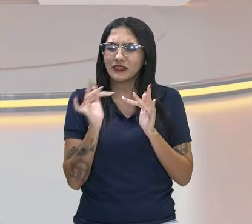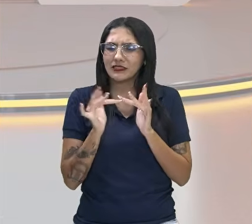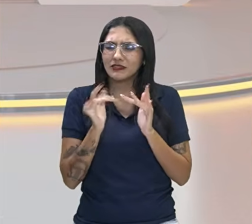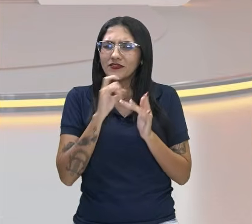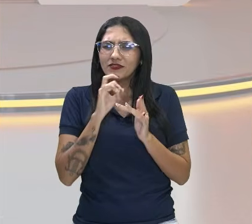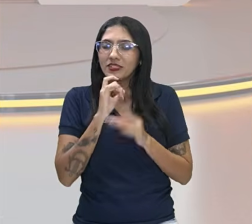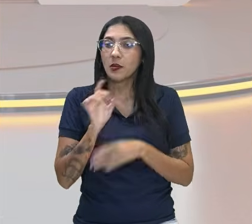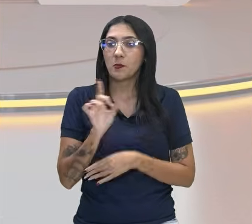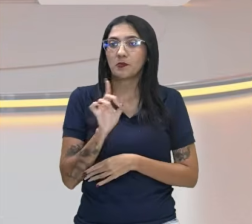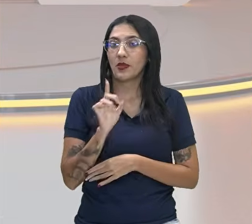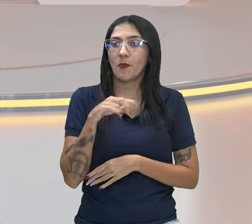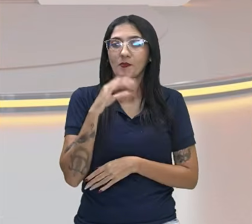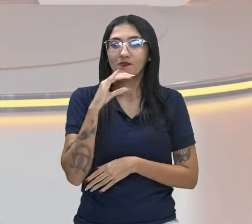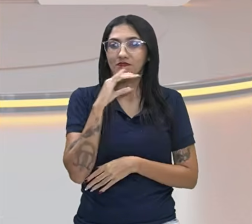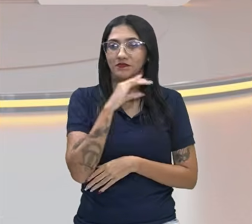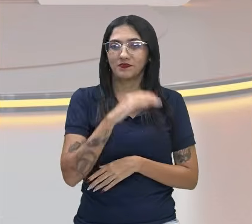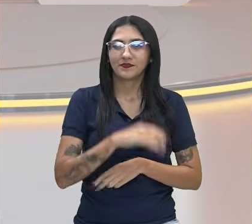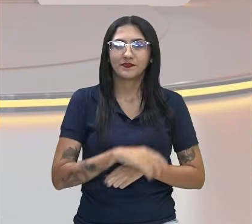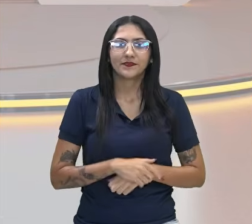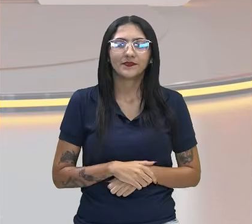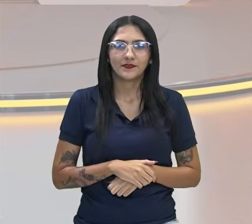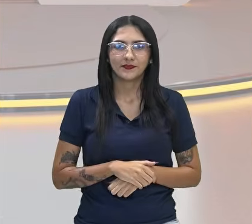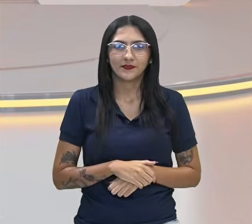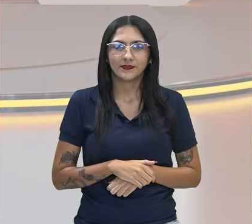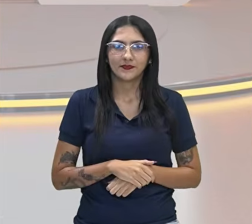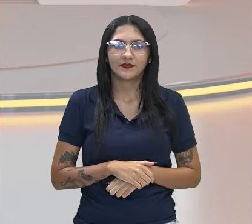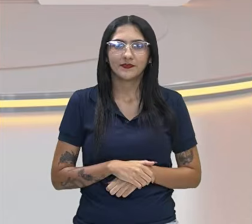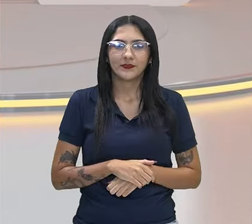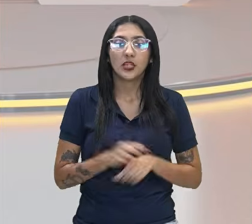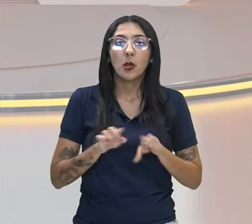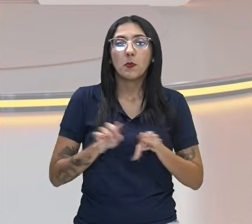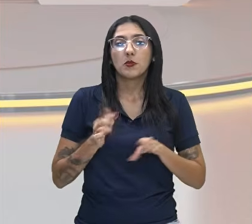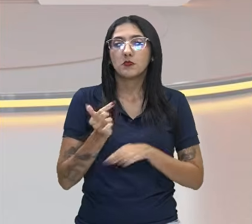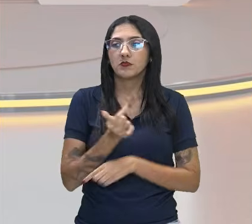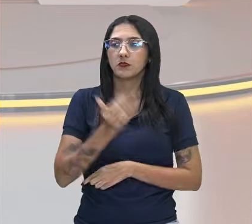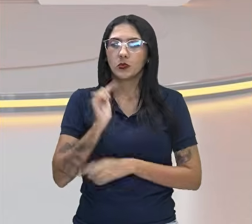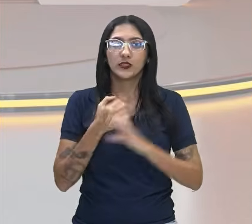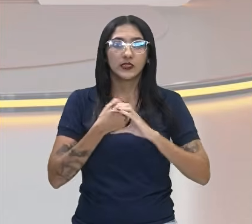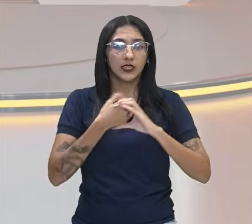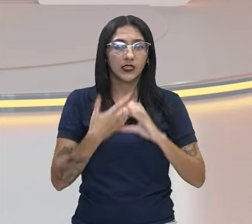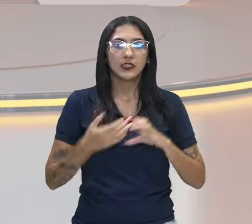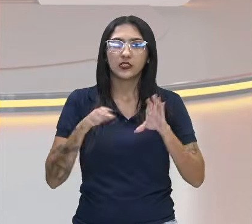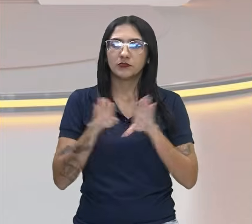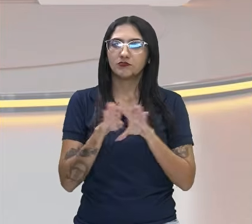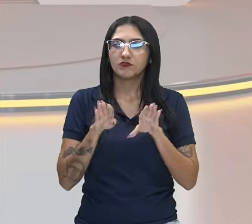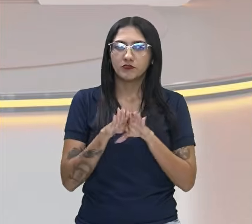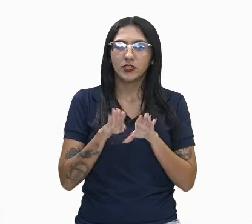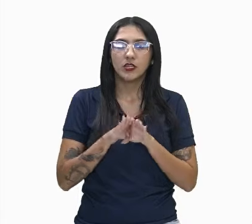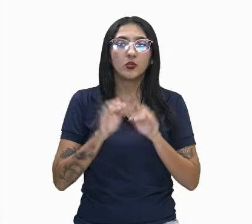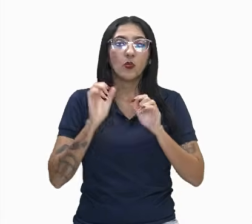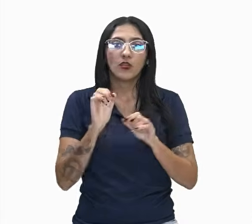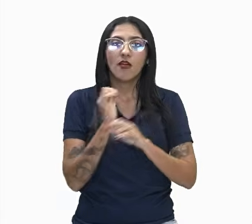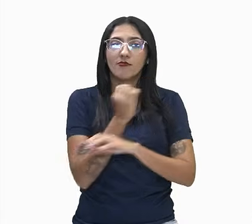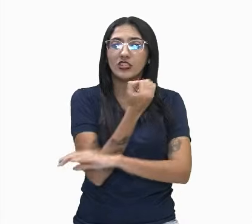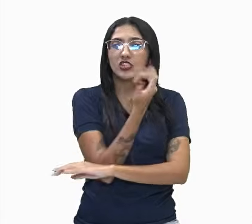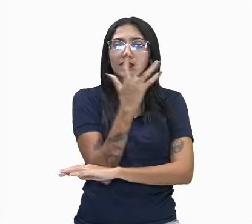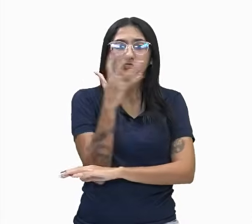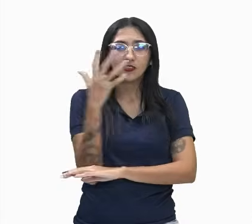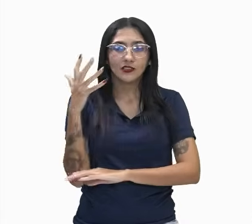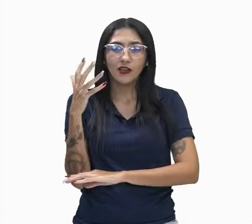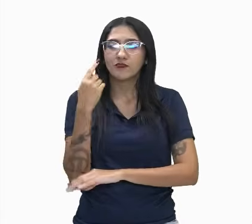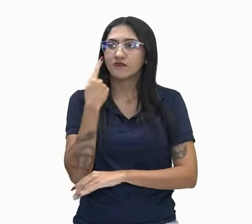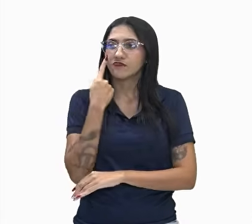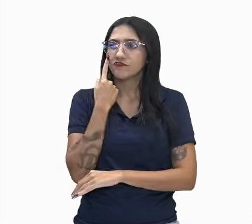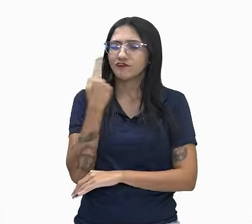estando quente. Mas um outro fator climático também que acaba influenciando, que pega muito essa nossa região, vai ser a vegetação, a